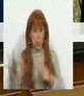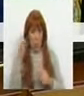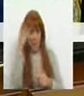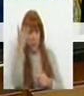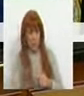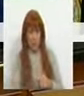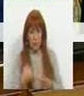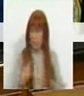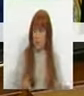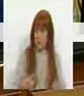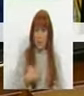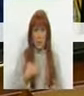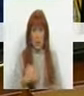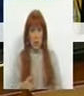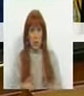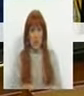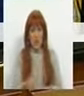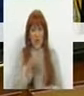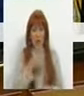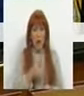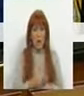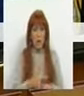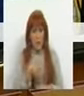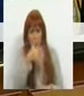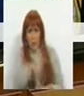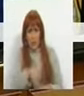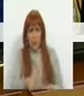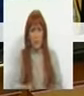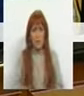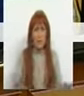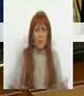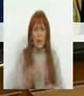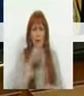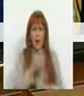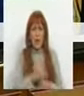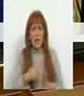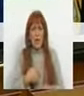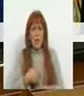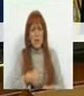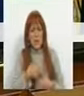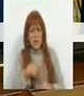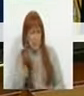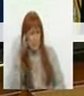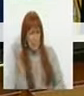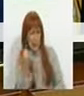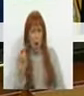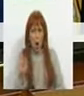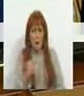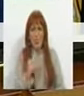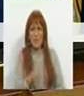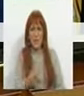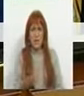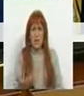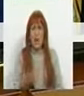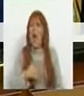ouvimos ficamos com a sensação de que fala por preconceito, fala por ressentimento, porque se não diz aquilo